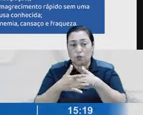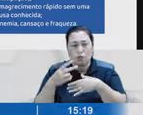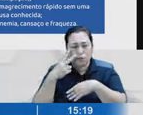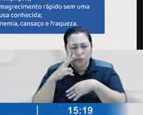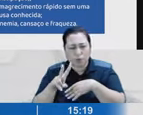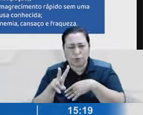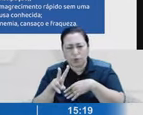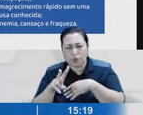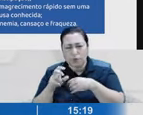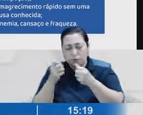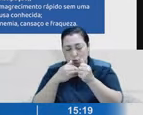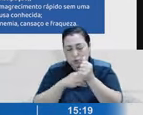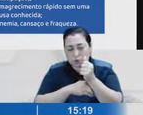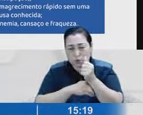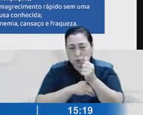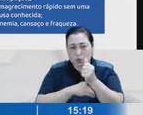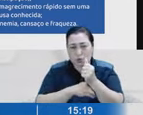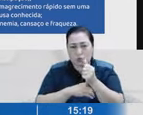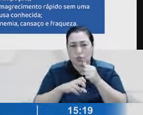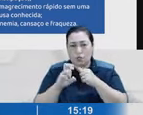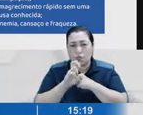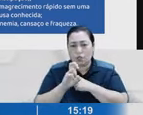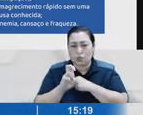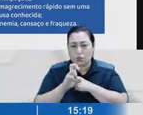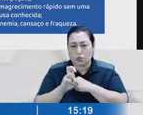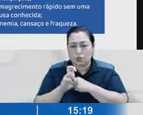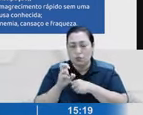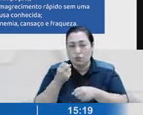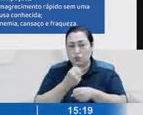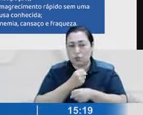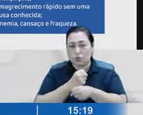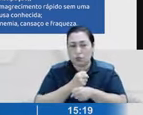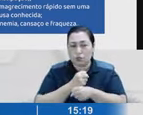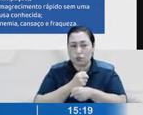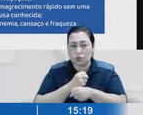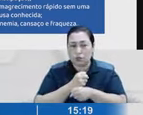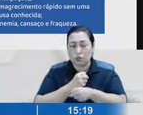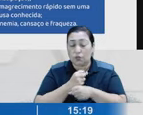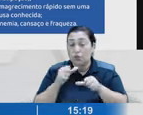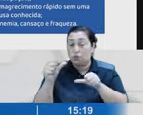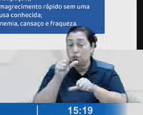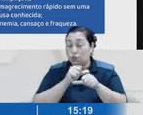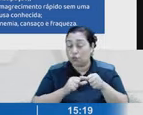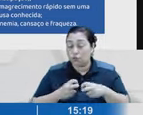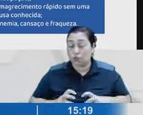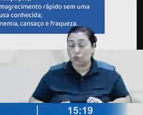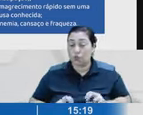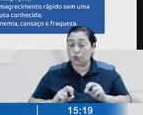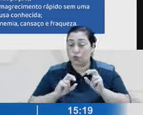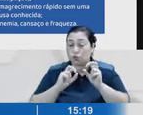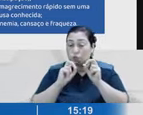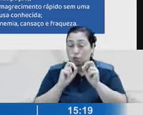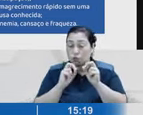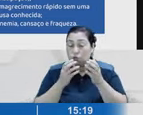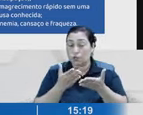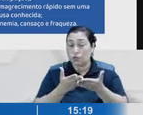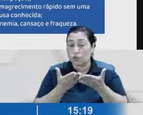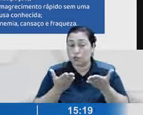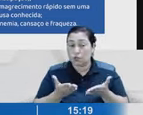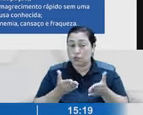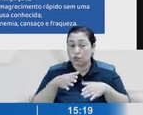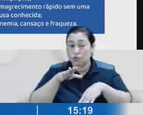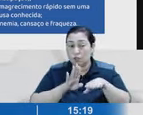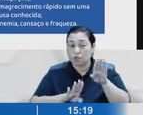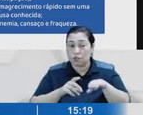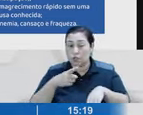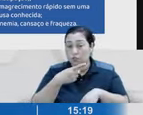muito pequeno, está escondido. Em 5 anos, não vai se transformar em câncer. A gente já sabe muito bem que isso leva aí em